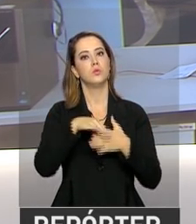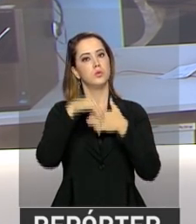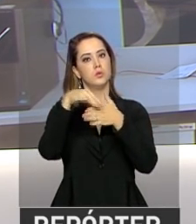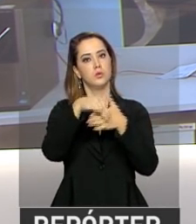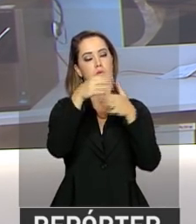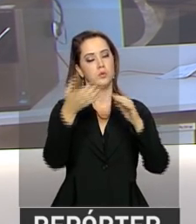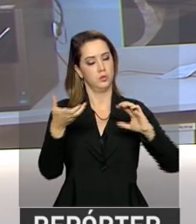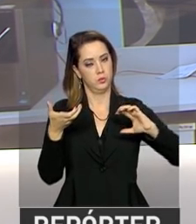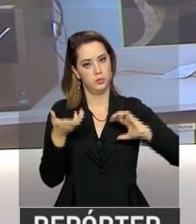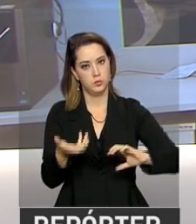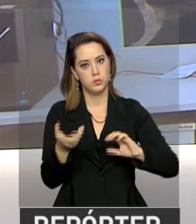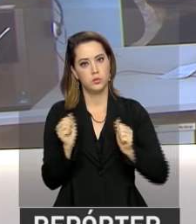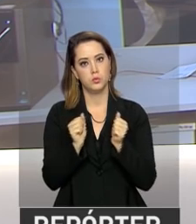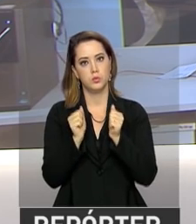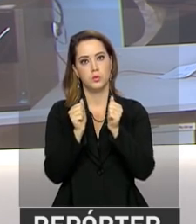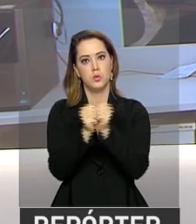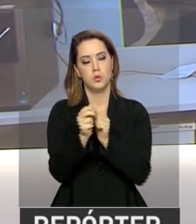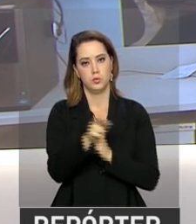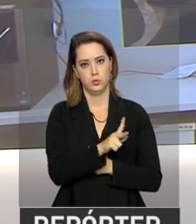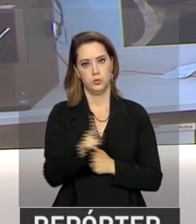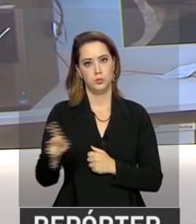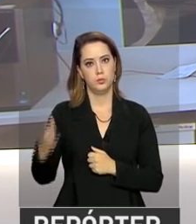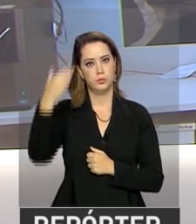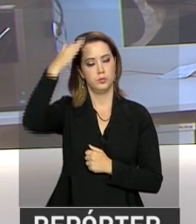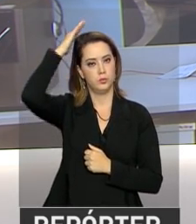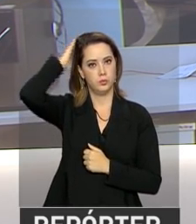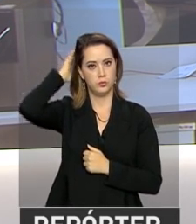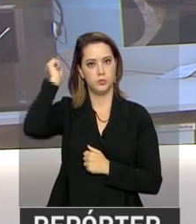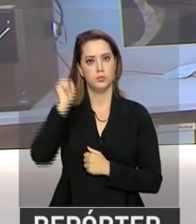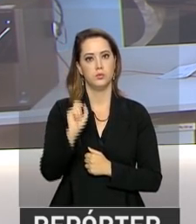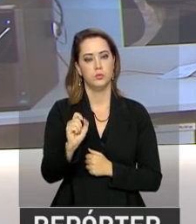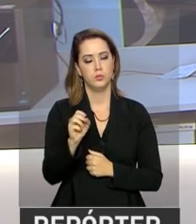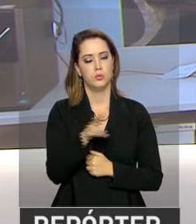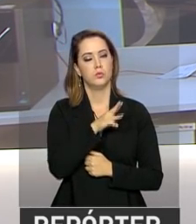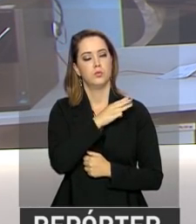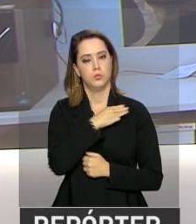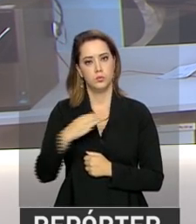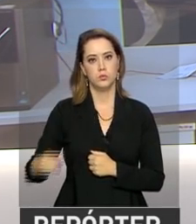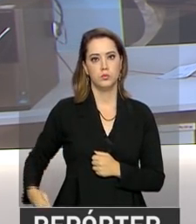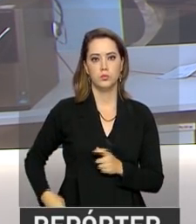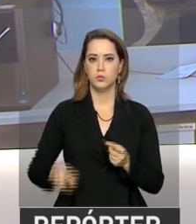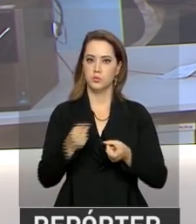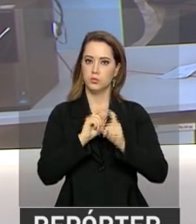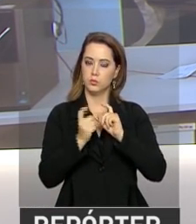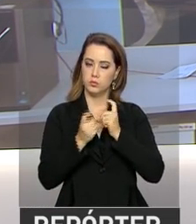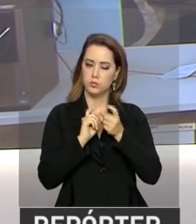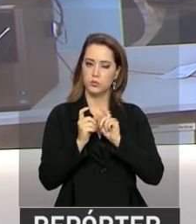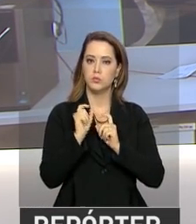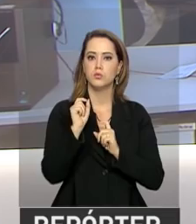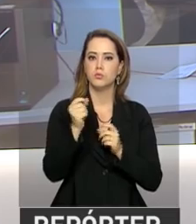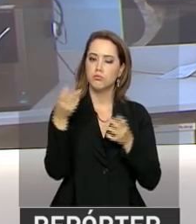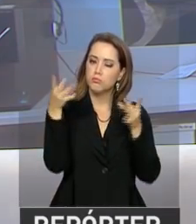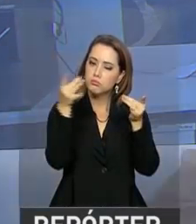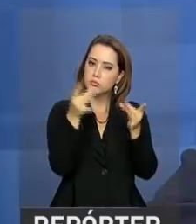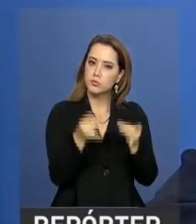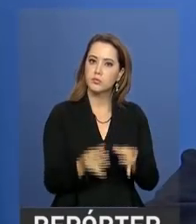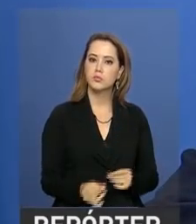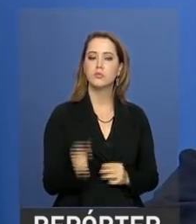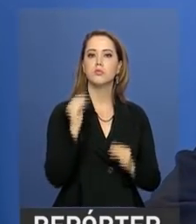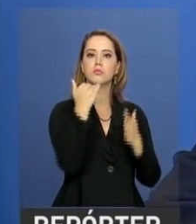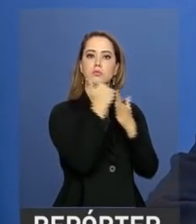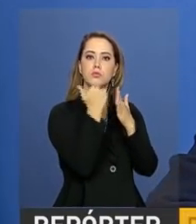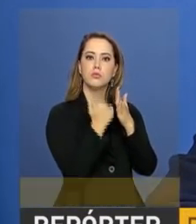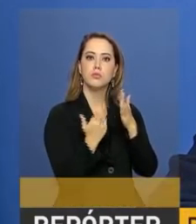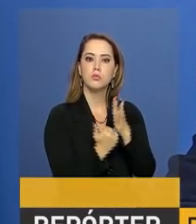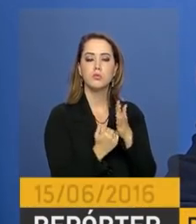Câmara e do Senado com o presidente em exercício, Michel Temer. O ministro da Fazenda, Henrique Mereles, vai detalhar a proposta de